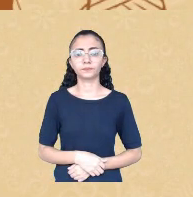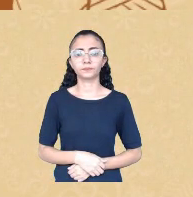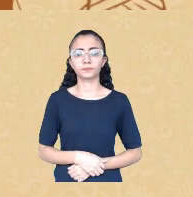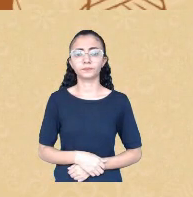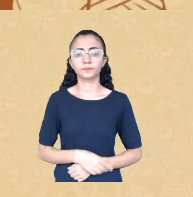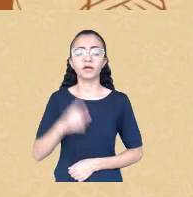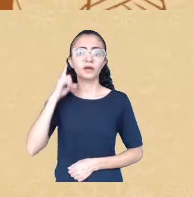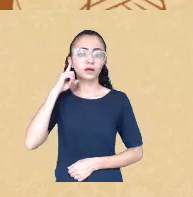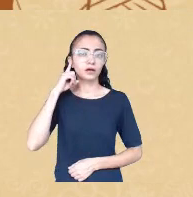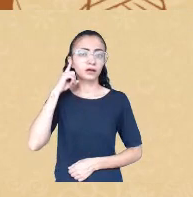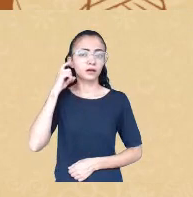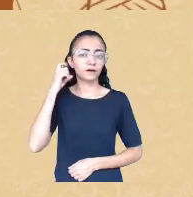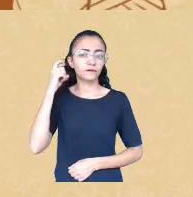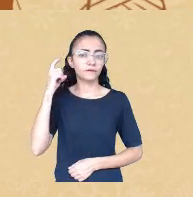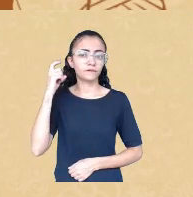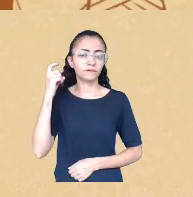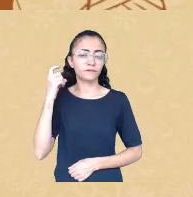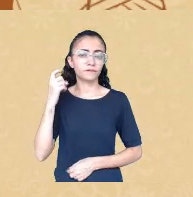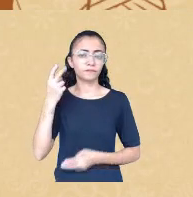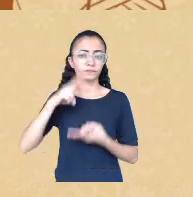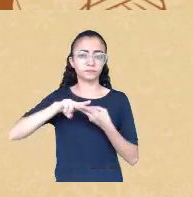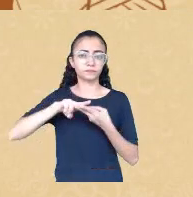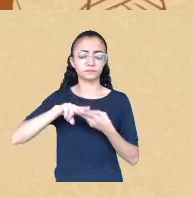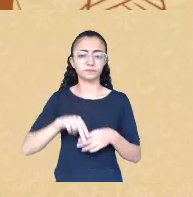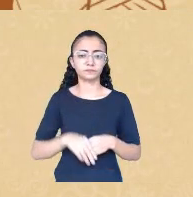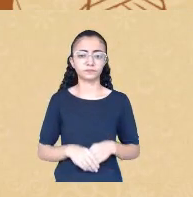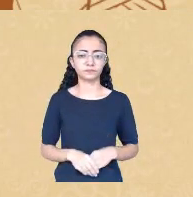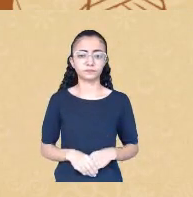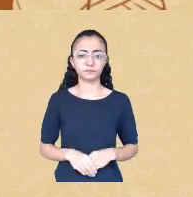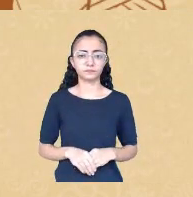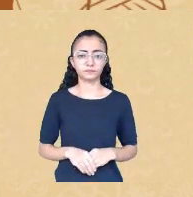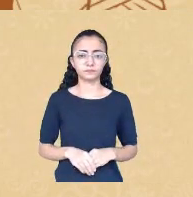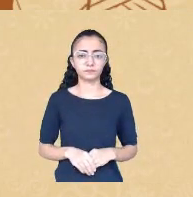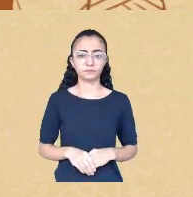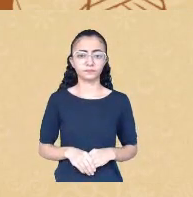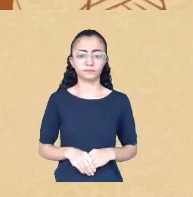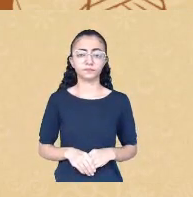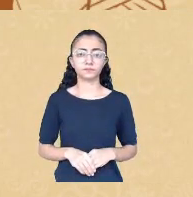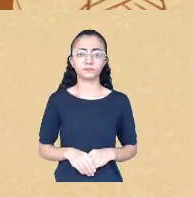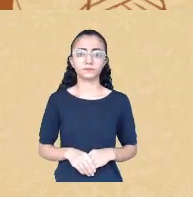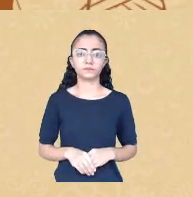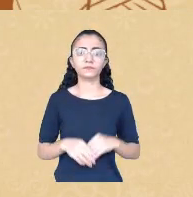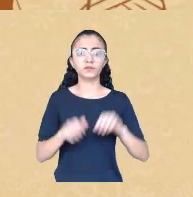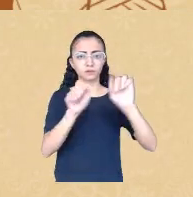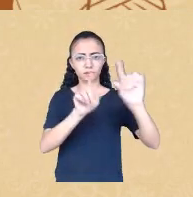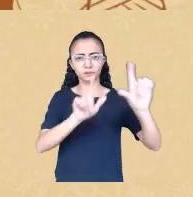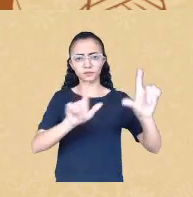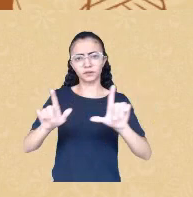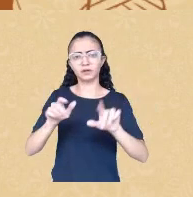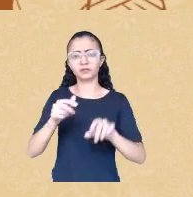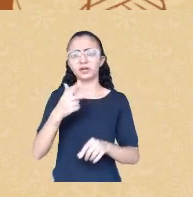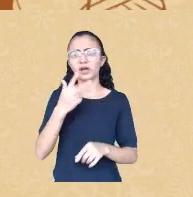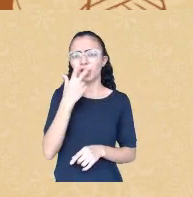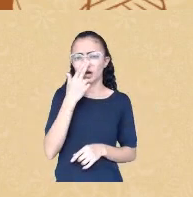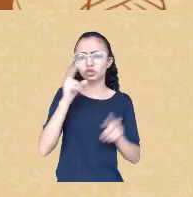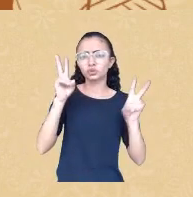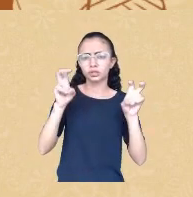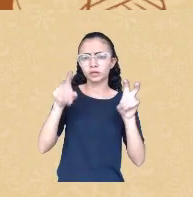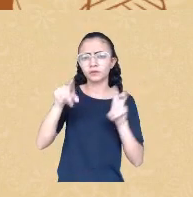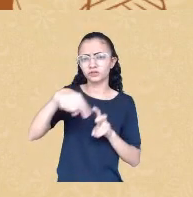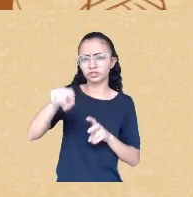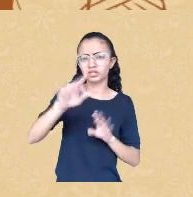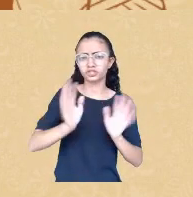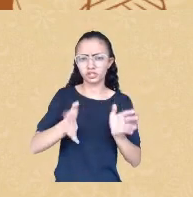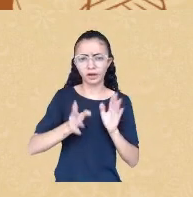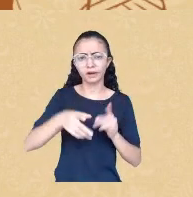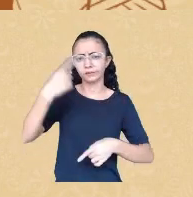Nascimento, é um quadro do Dias, nesse recorte étnico-racial, que eu vou avançar, porque eu acredito que vocês já falaram bastante desse tema, só estou retomando.